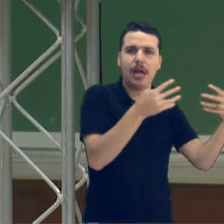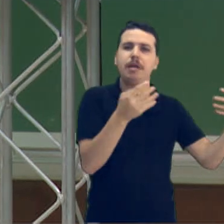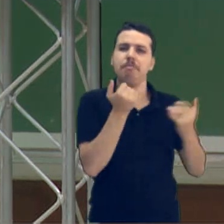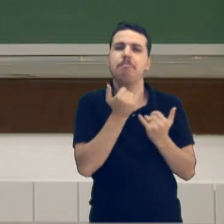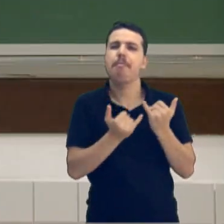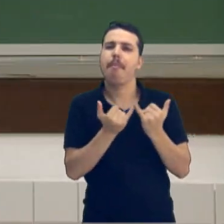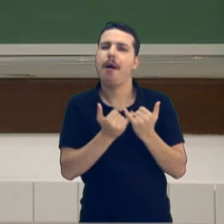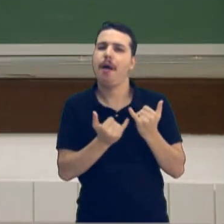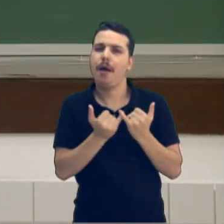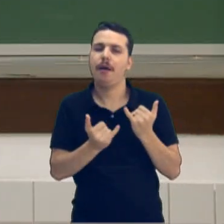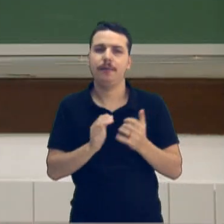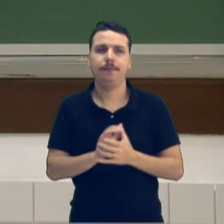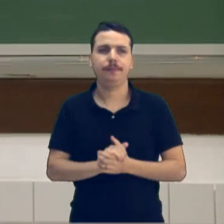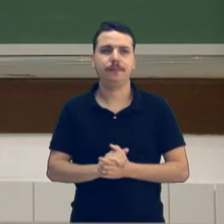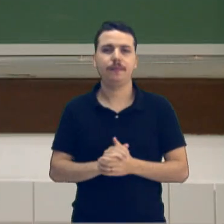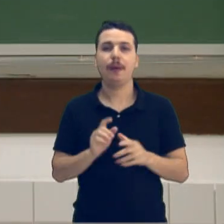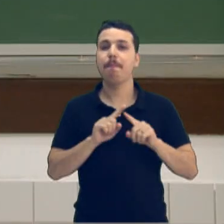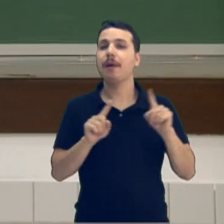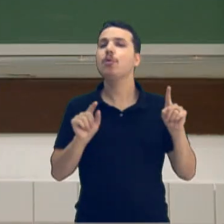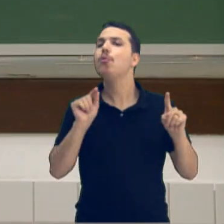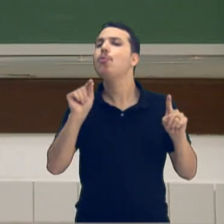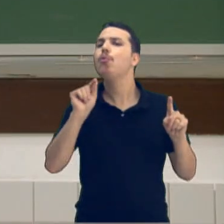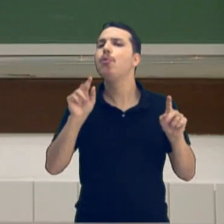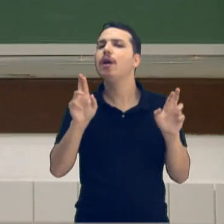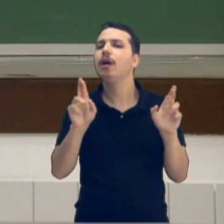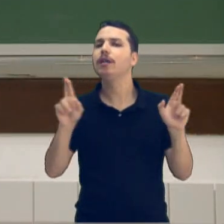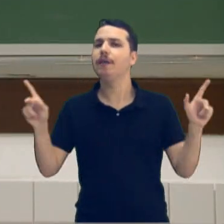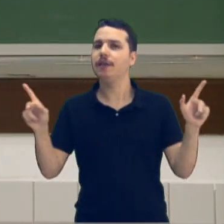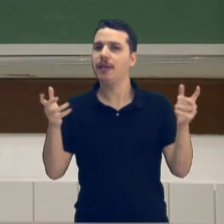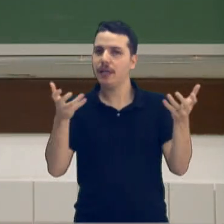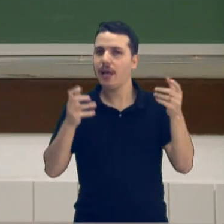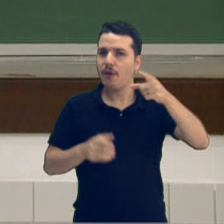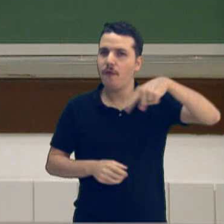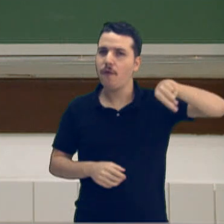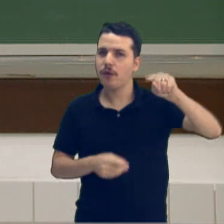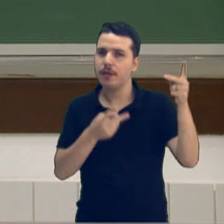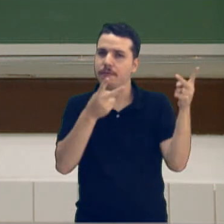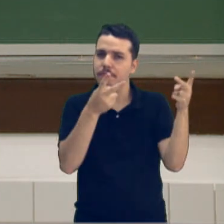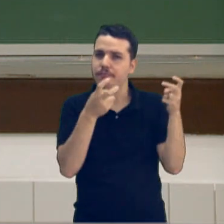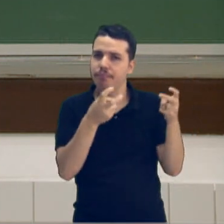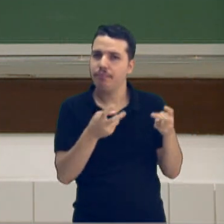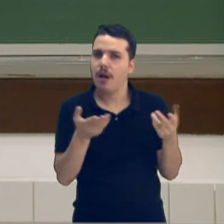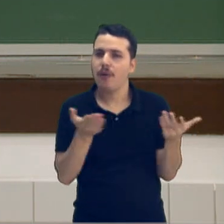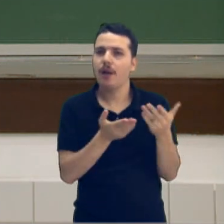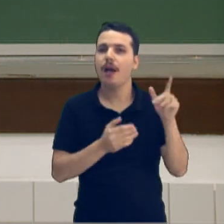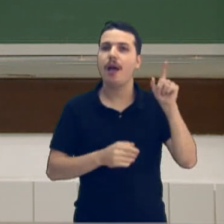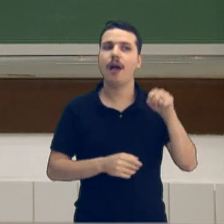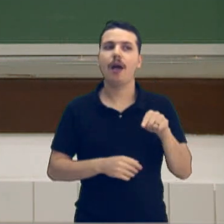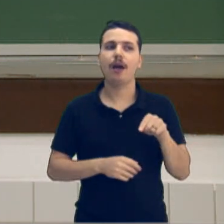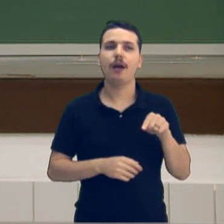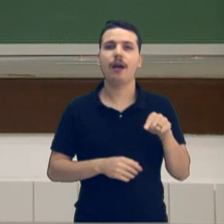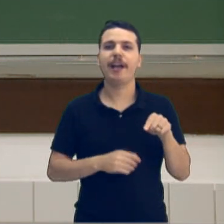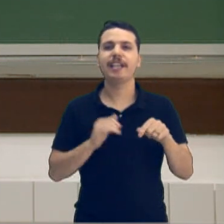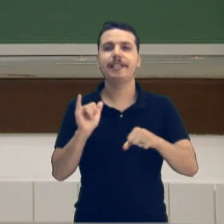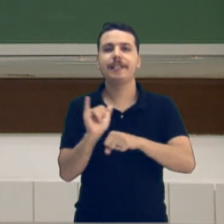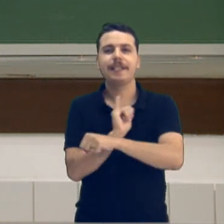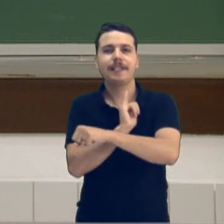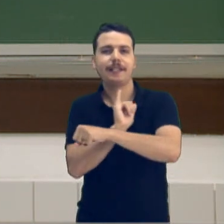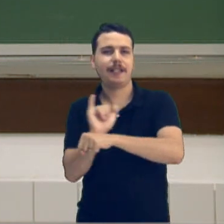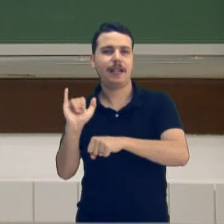que diferencia, que a prof quer que vocês observem agora, é a questão da tática,